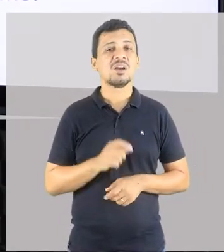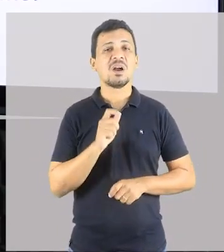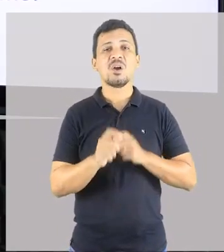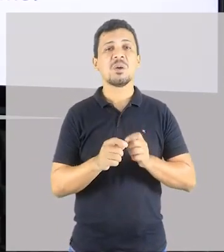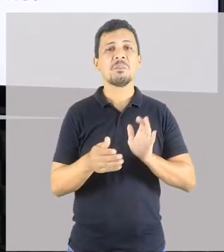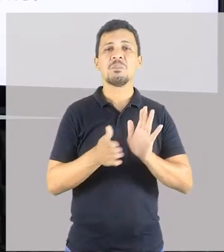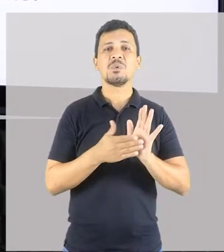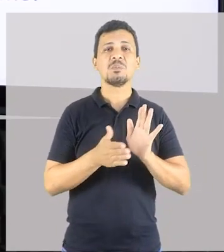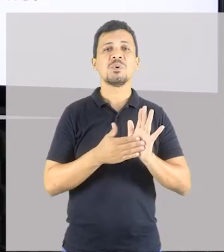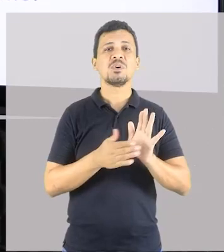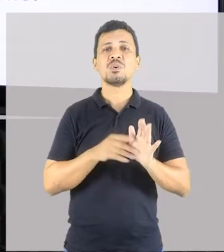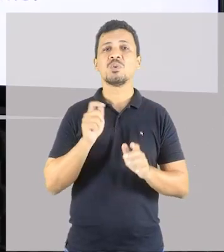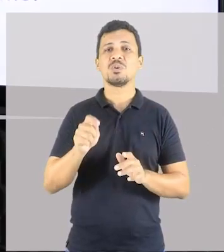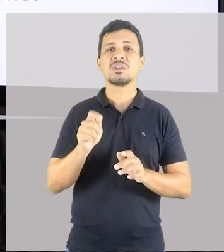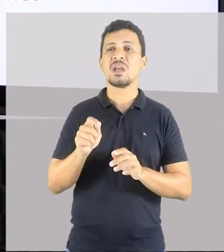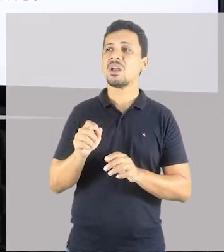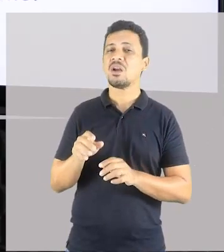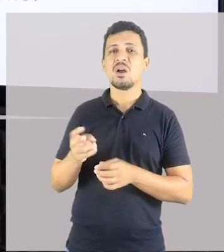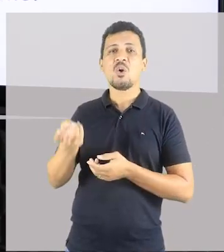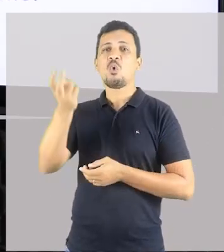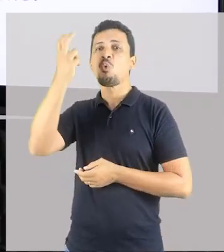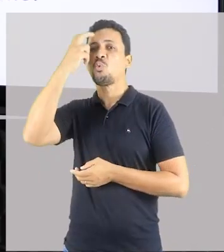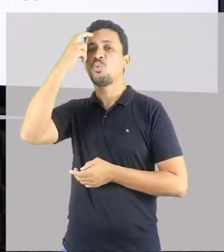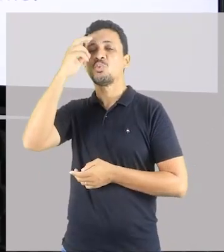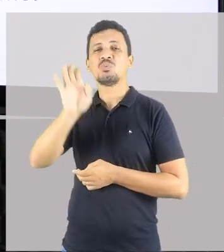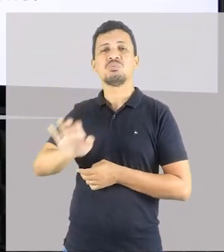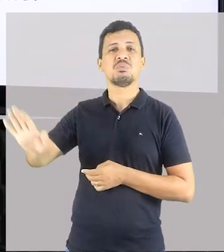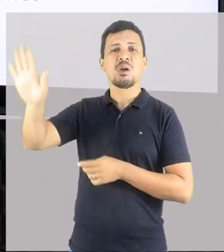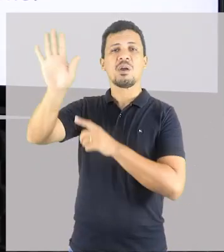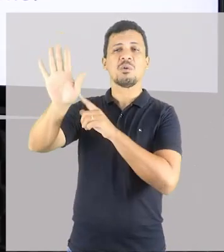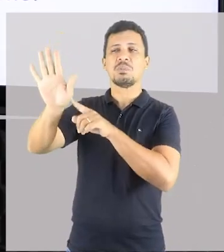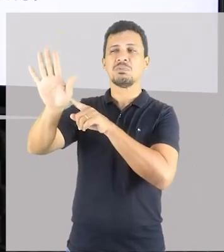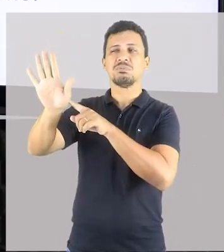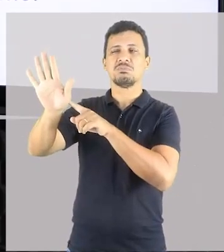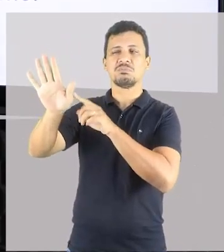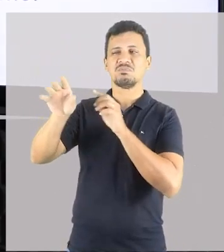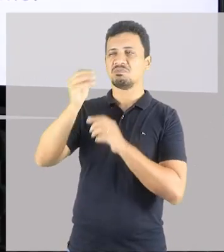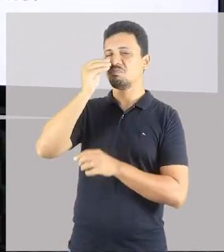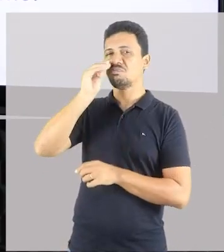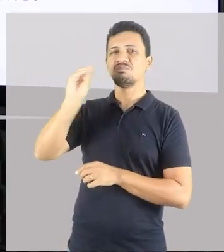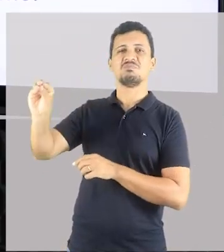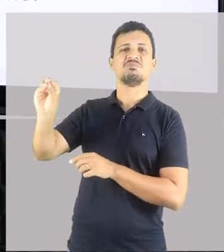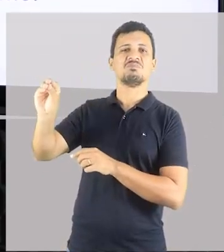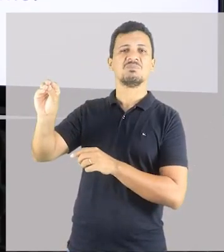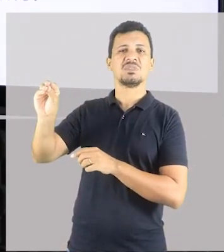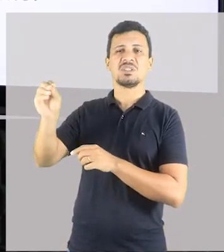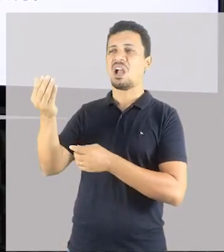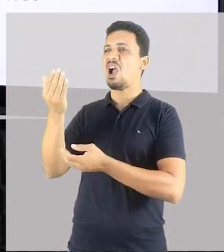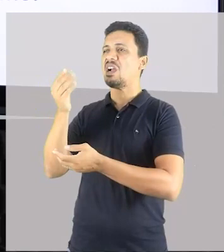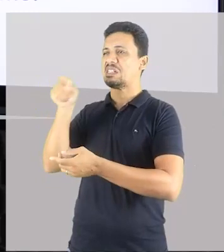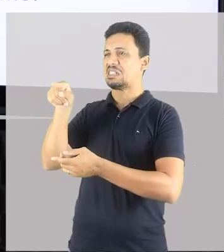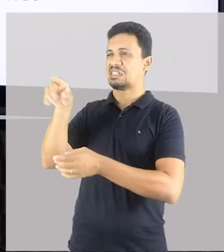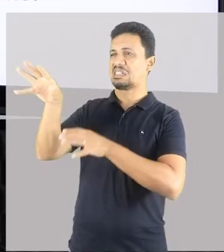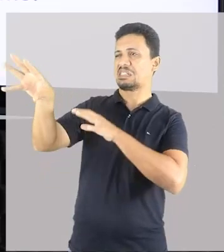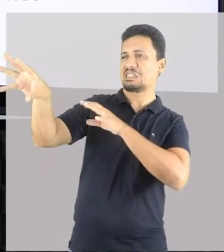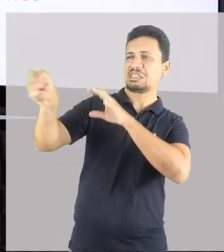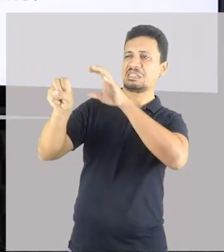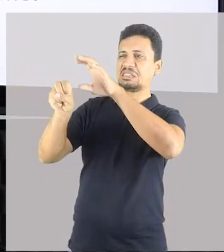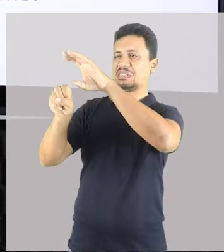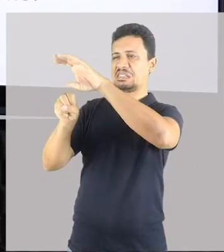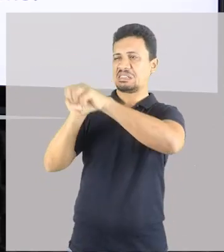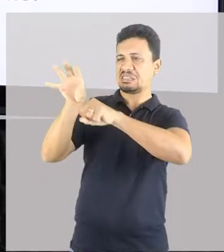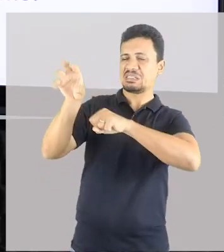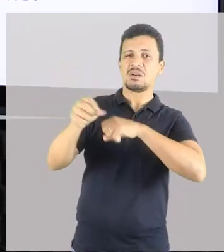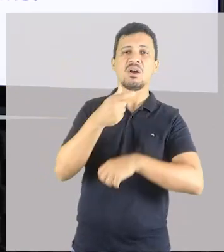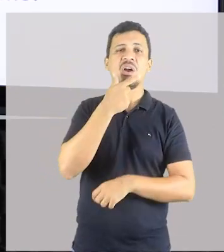devoração simbólica da cultura do colonizador. Então, o europeu a gente ia condenar, ia comer, né? Caetano